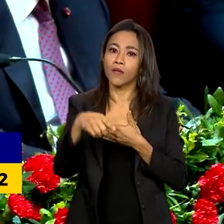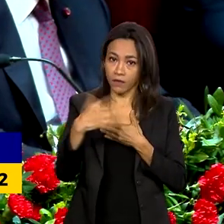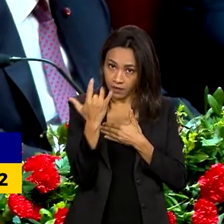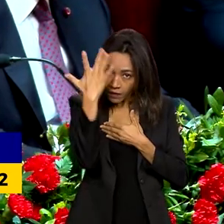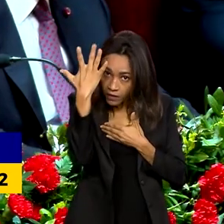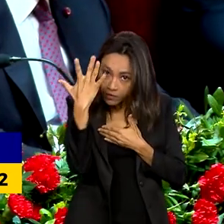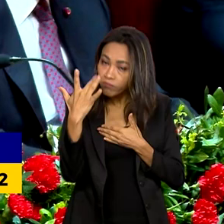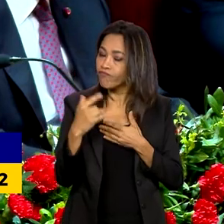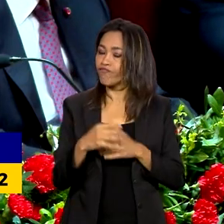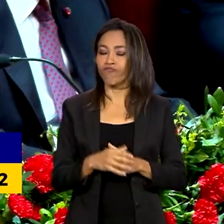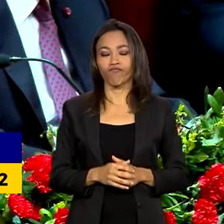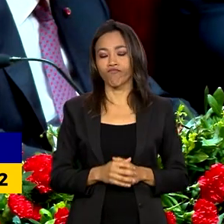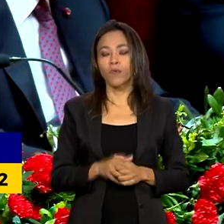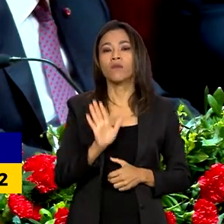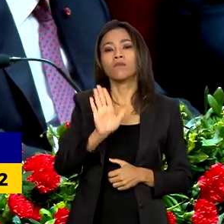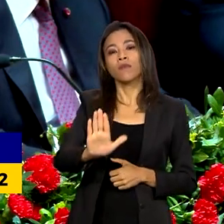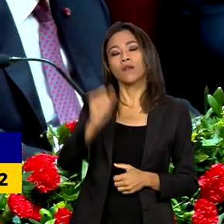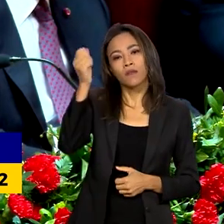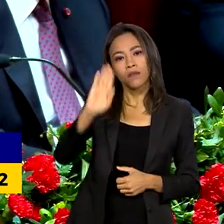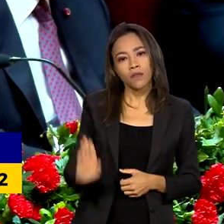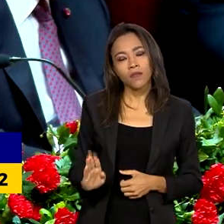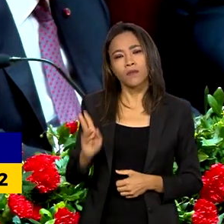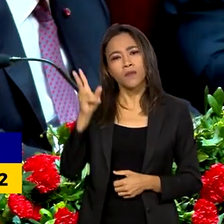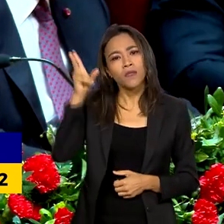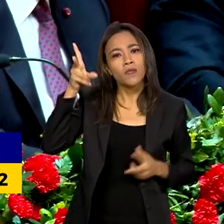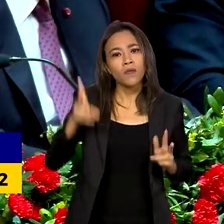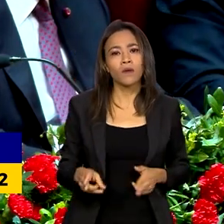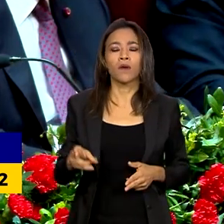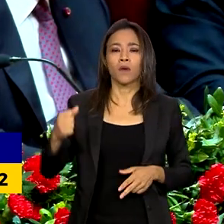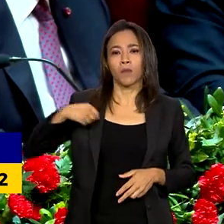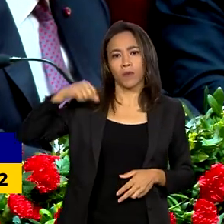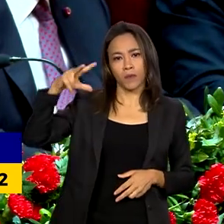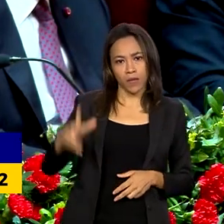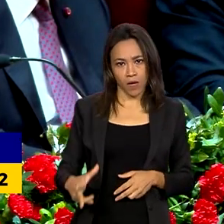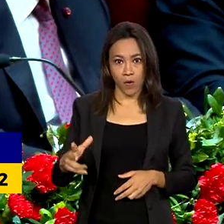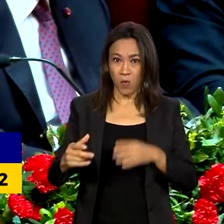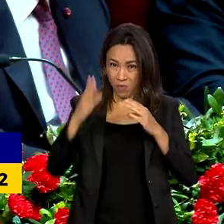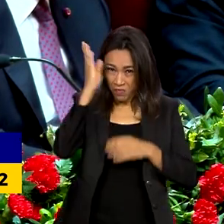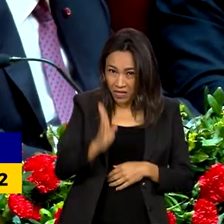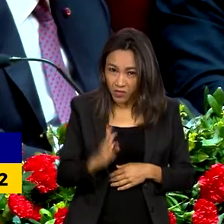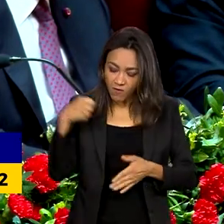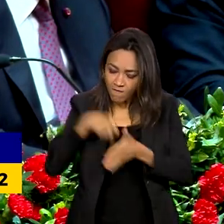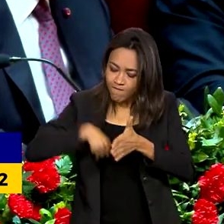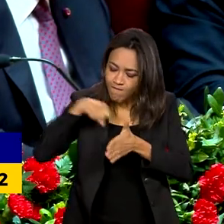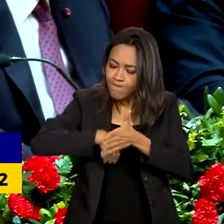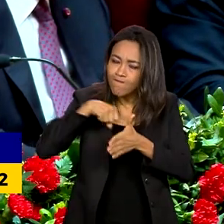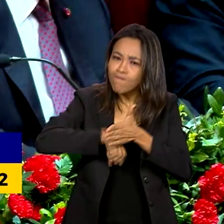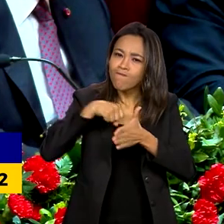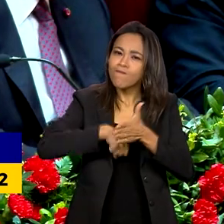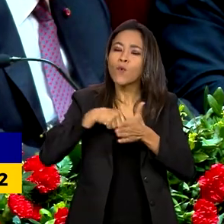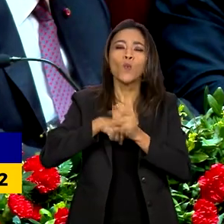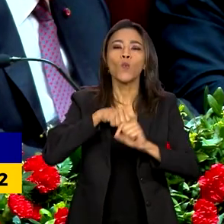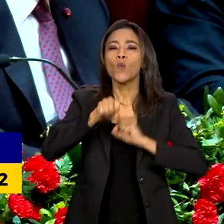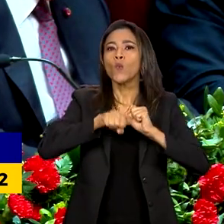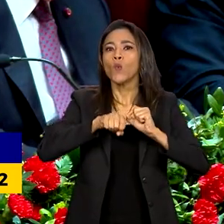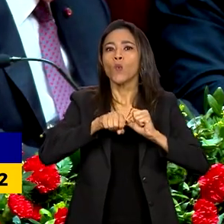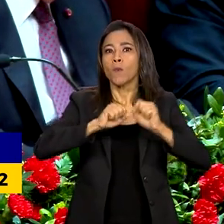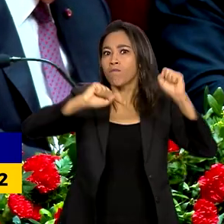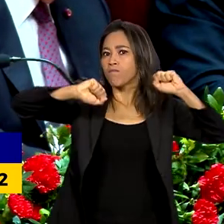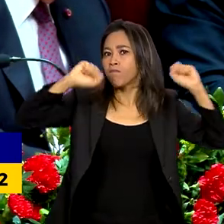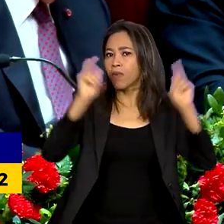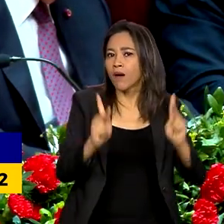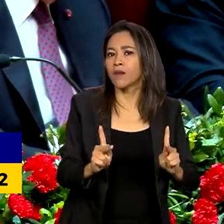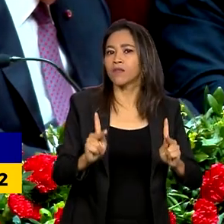fácil, mas o Brasil, assim como Portugal, é um país obstinado, obstinado pela paz, obstinado